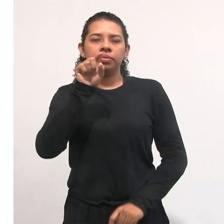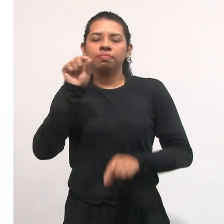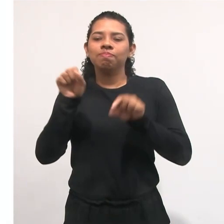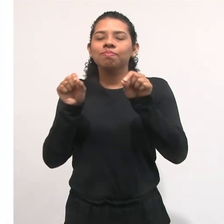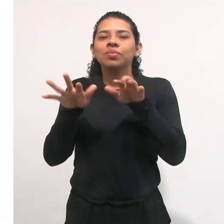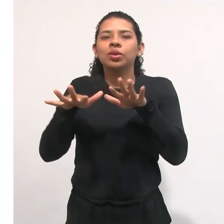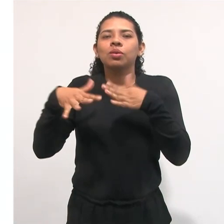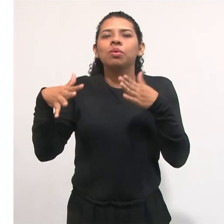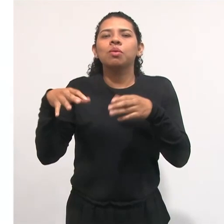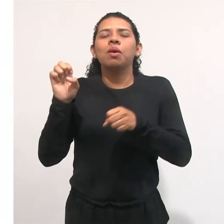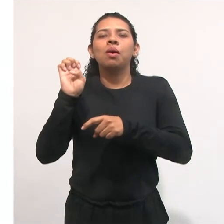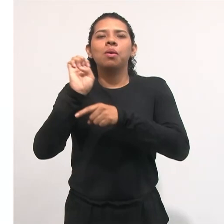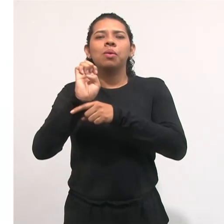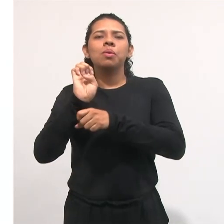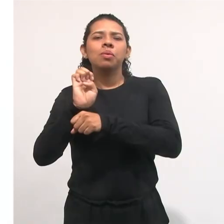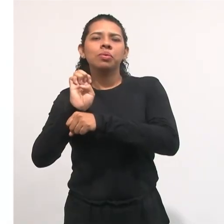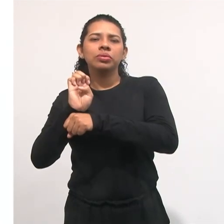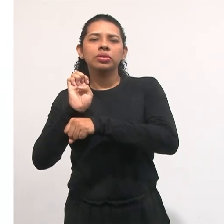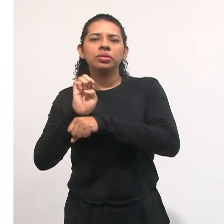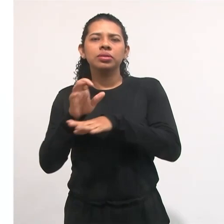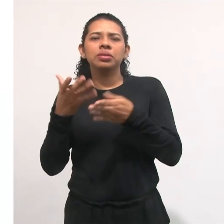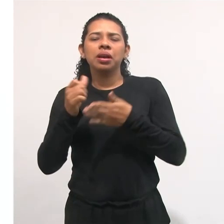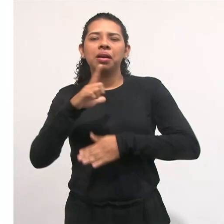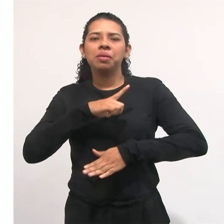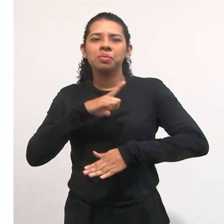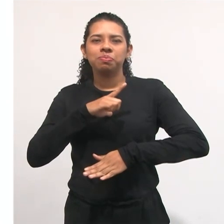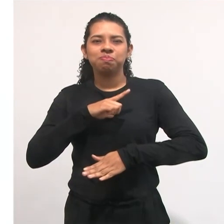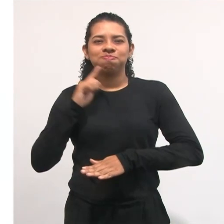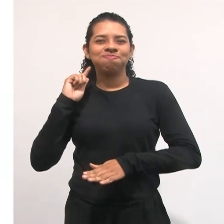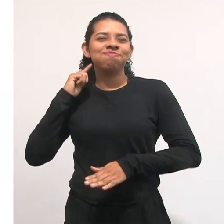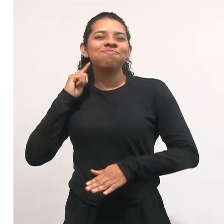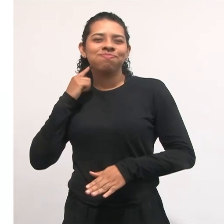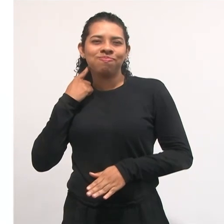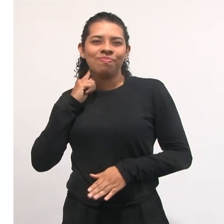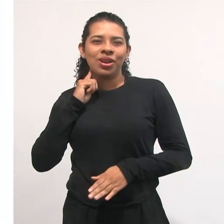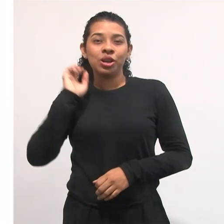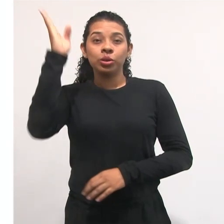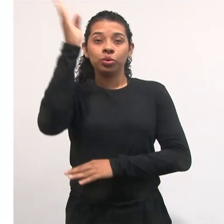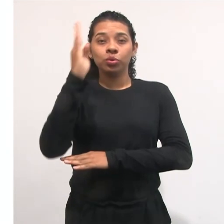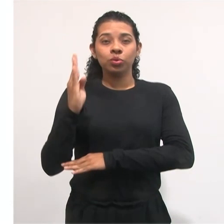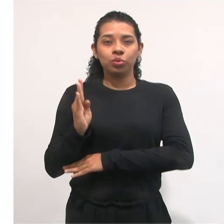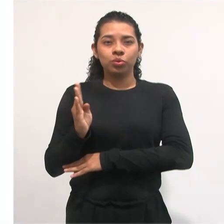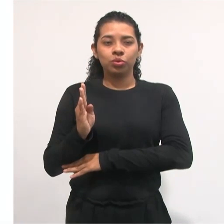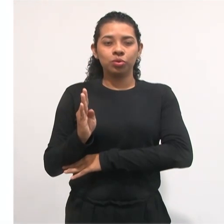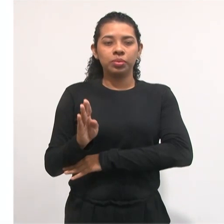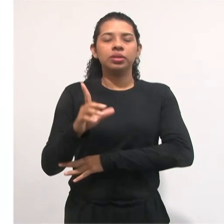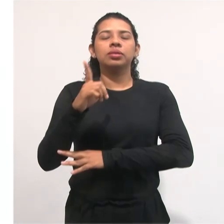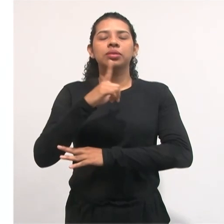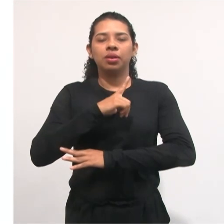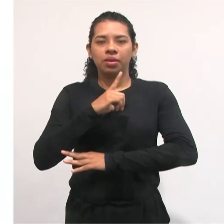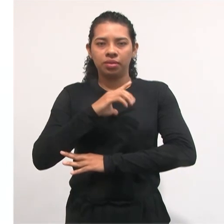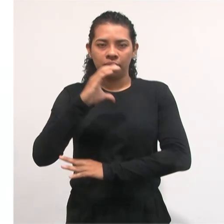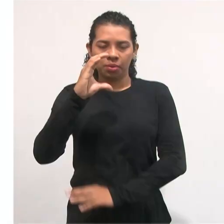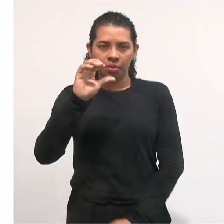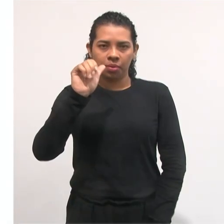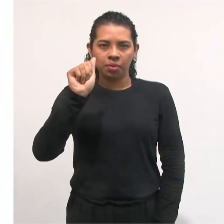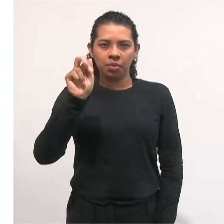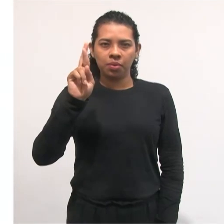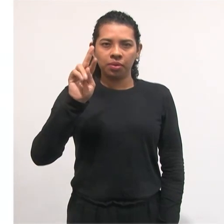o estado mais poluído do Brasil. Então, você poderia ter um cartograma do Brasil. Você pode ter para o seu